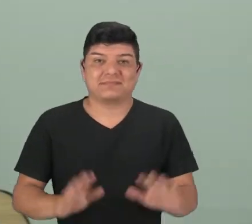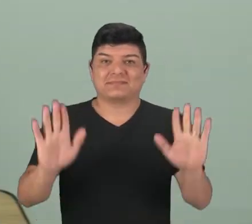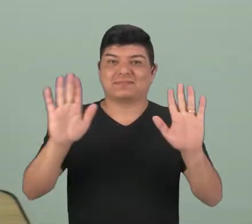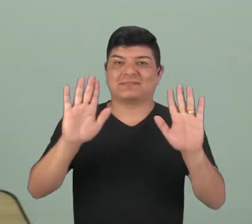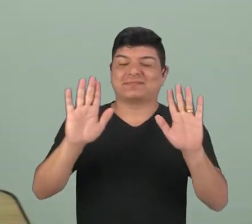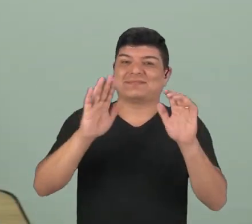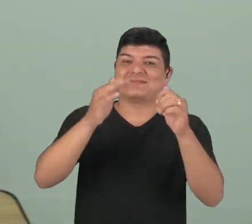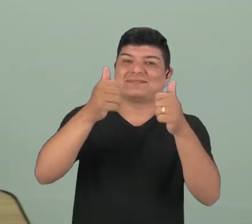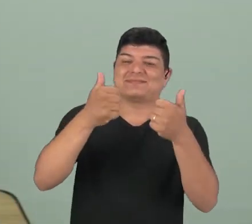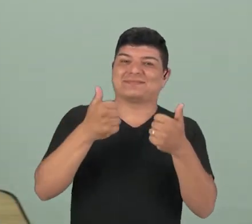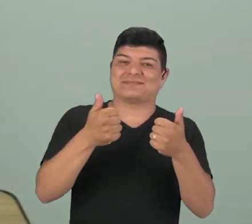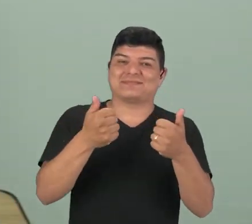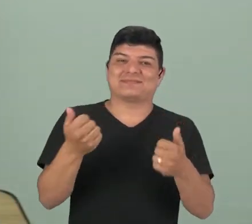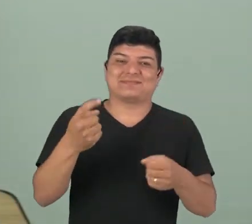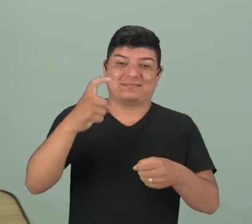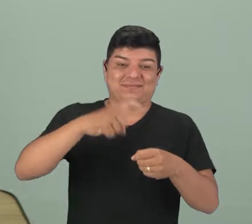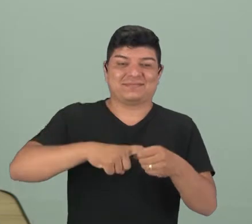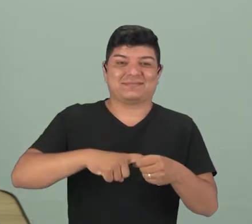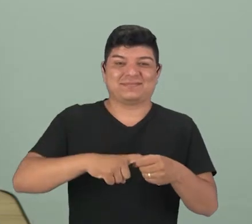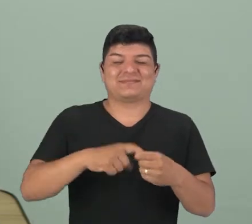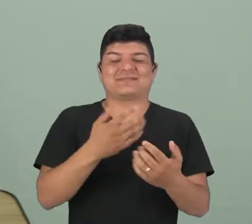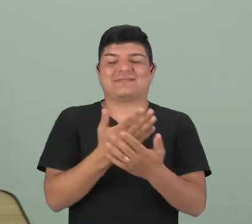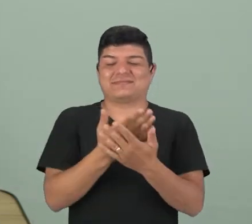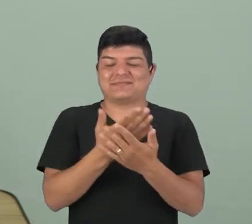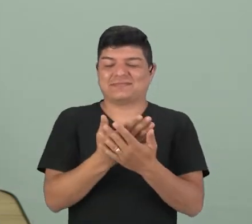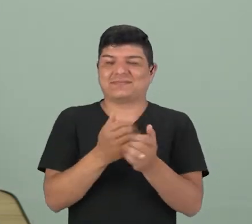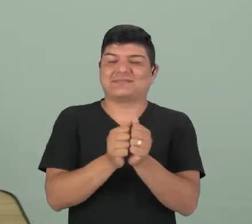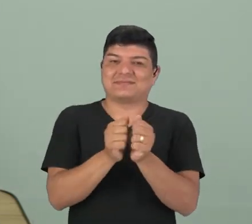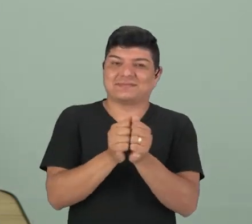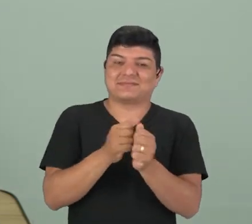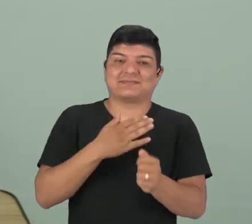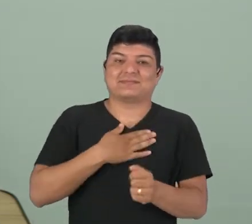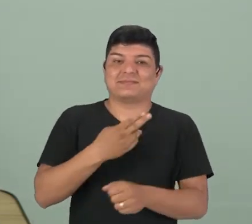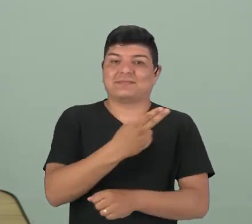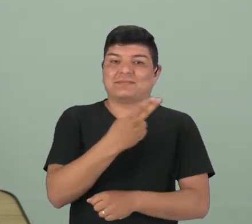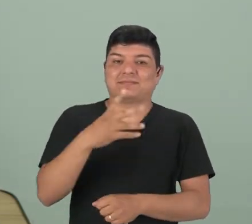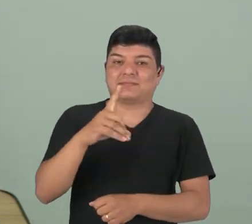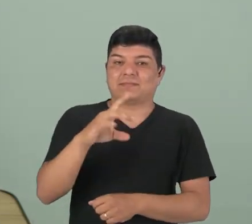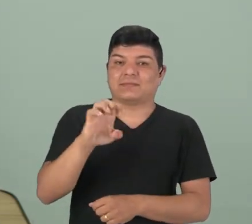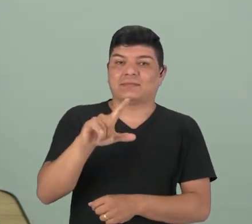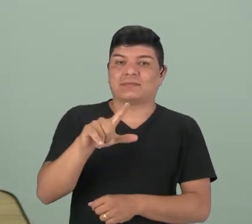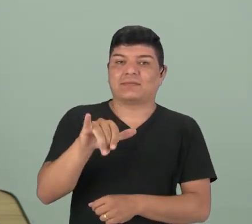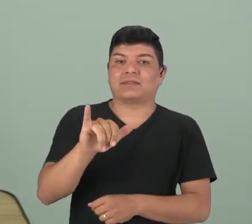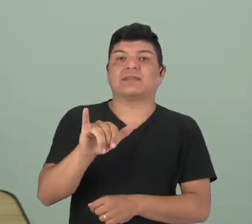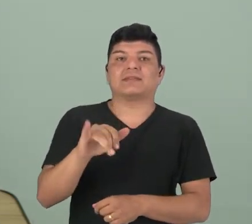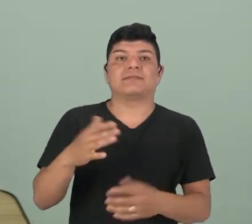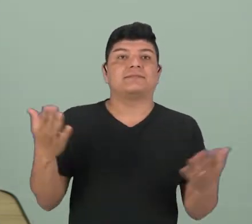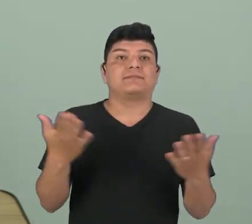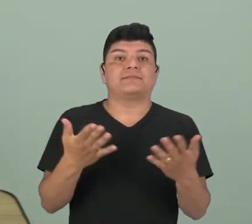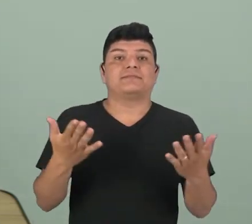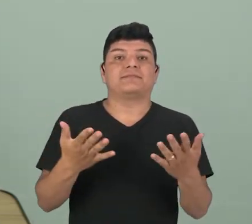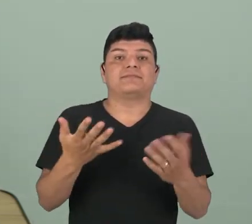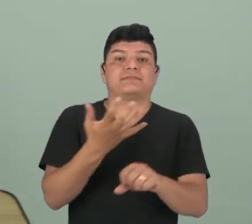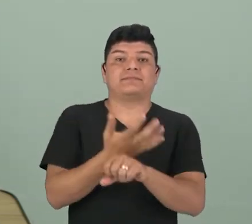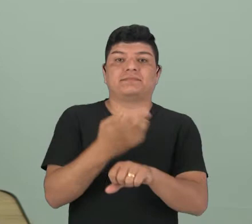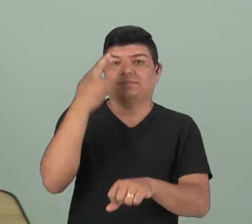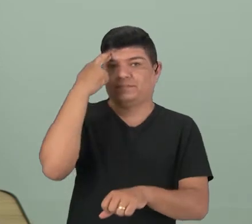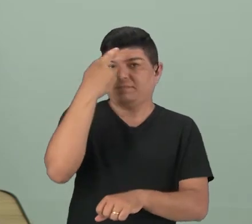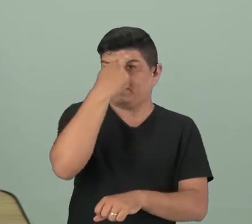Olá pessoal, tudo bem? Eu estou de volta para mais uma aula com vocês, sou a professora Deli e hoje a nossa aula é